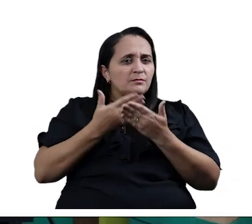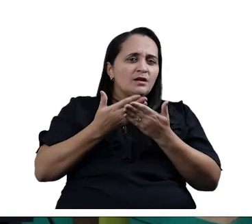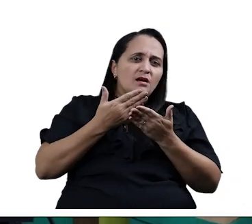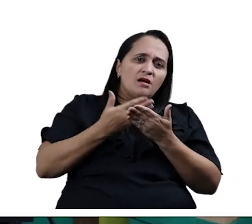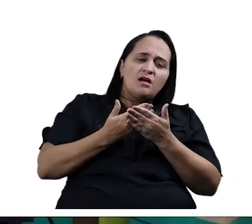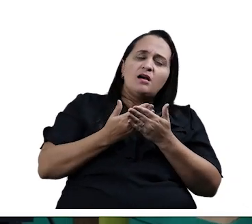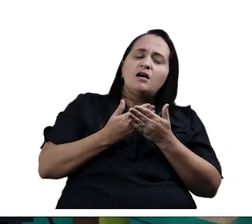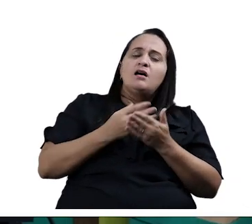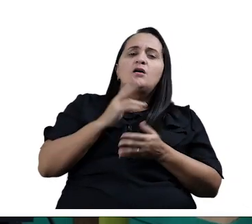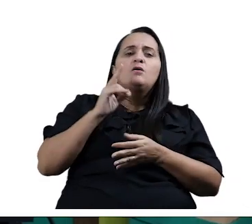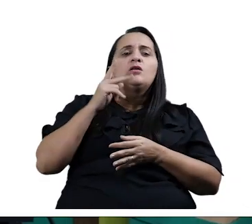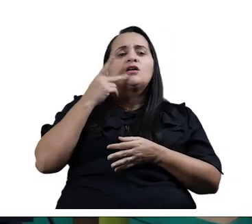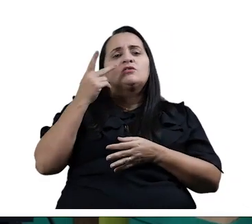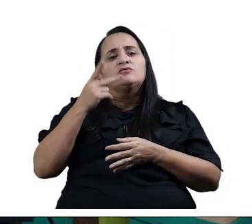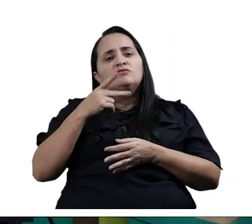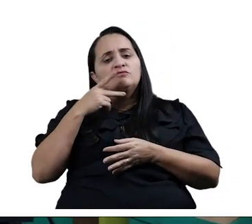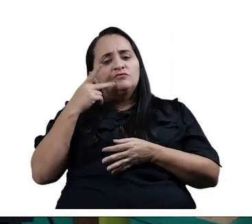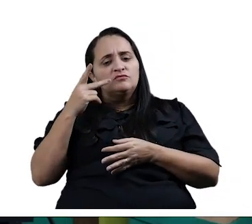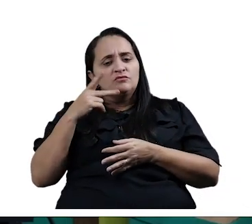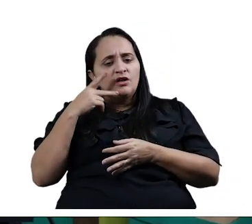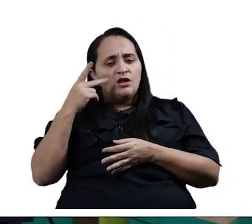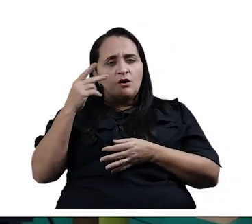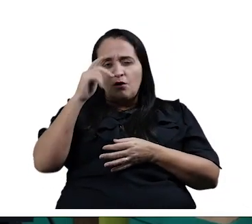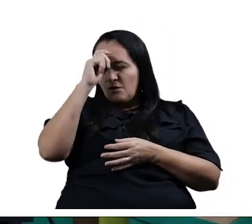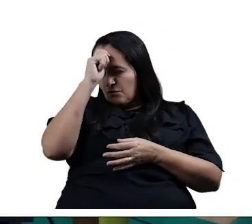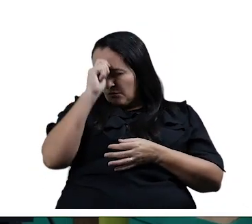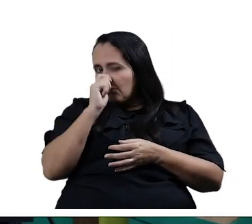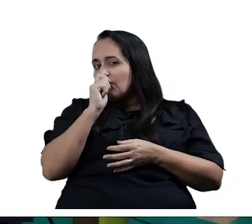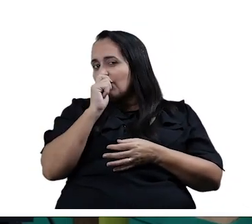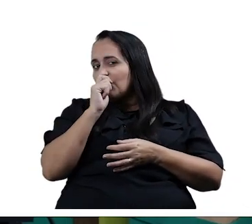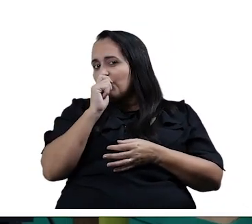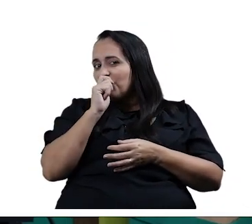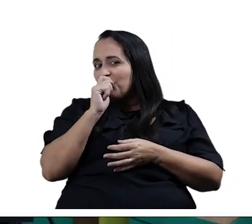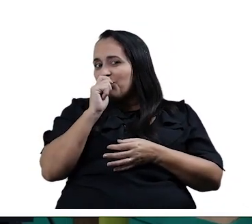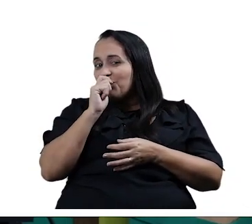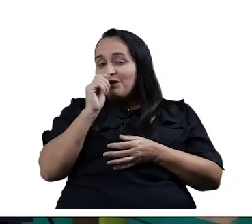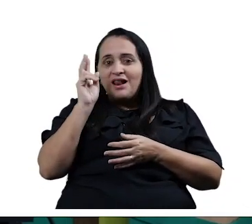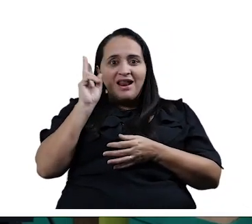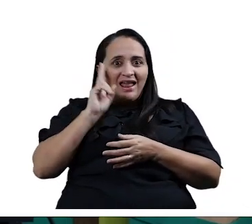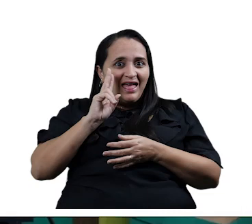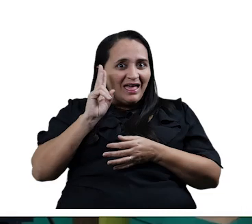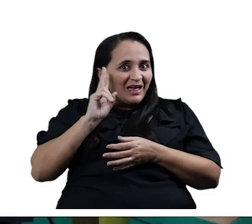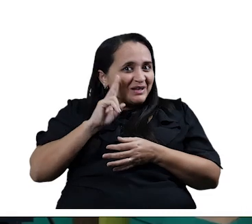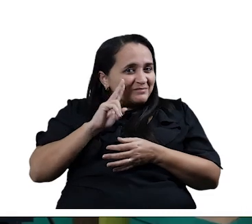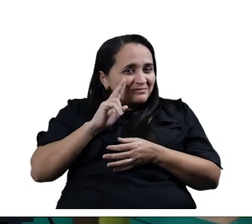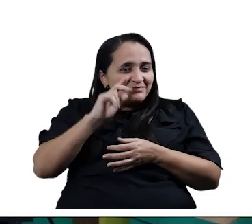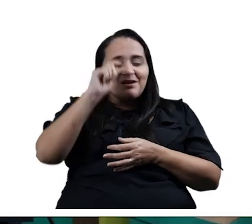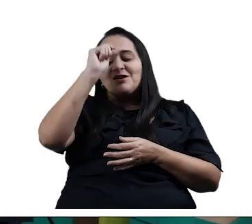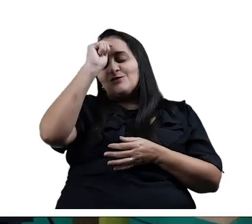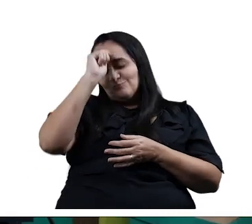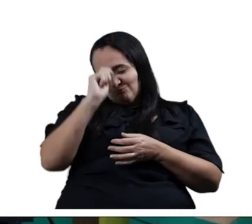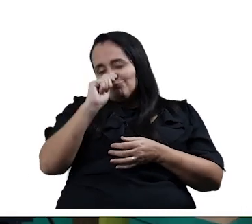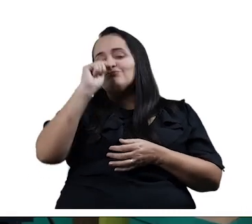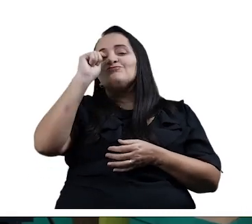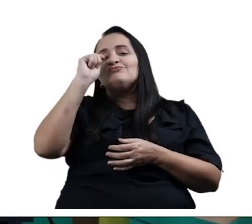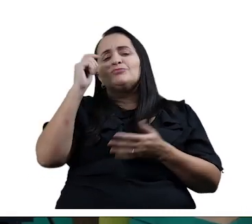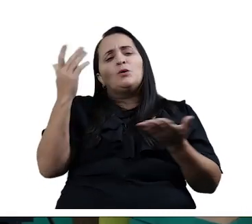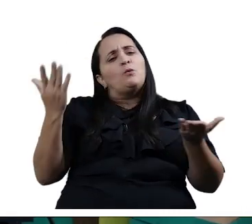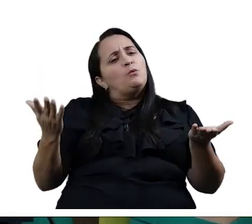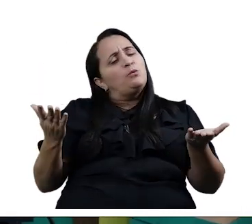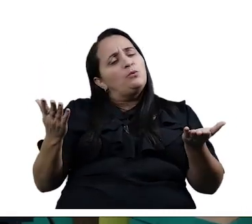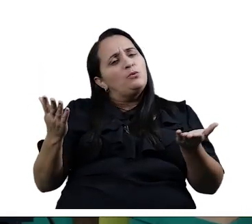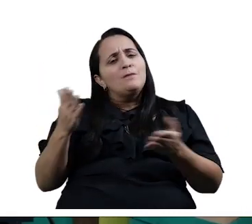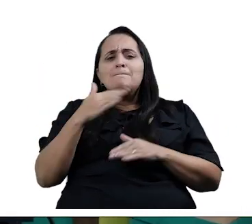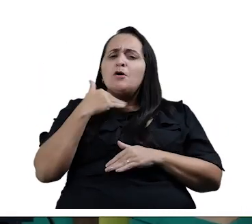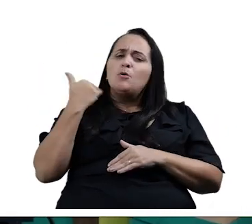que a gente falou sobre o ícone do pop que foi Michael Jackson, não foi? Aquela aula eu comecei dando a triste notícia